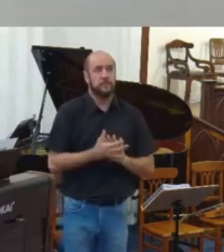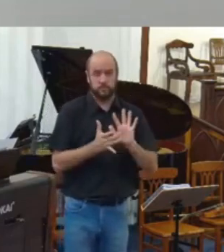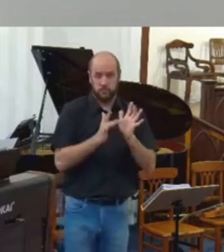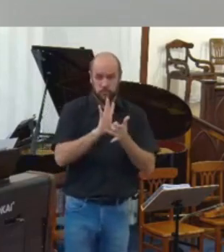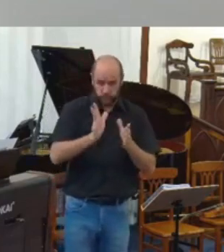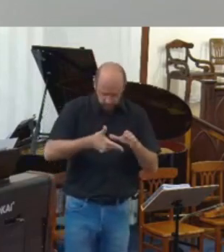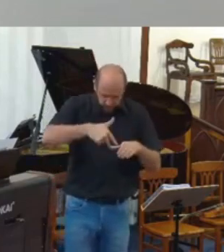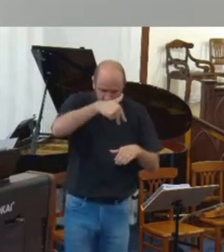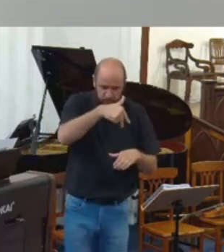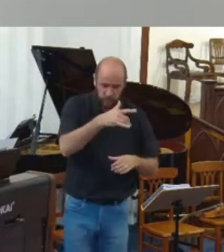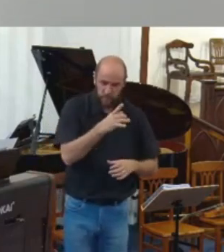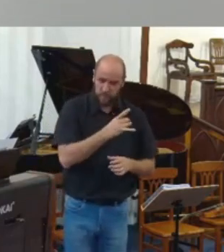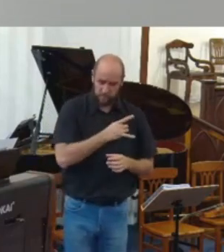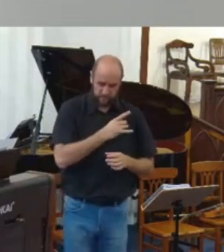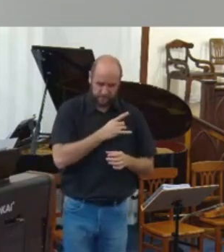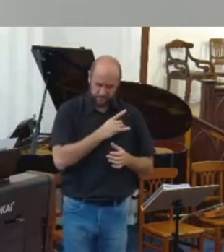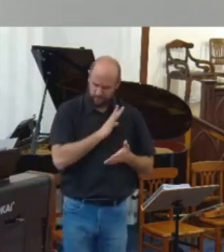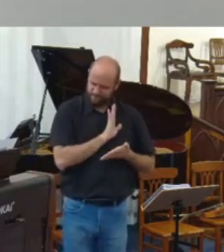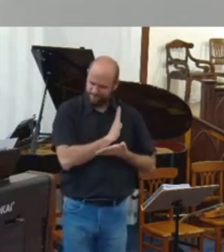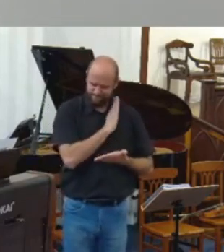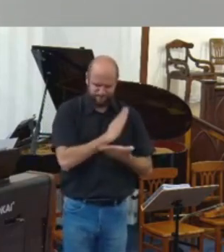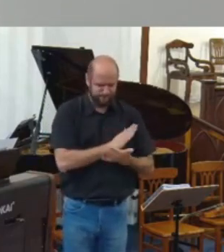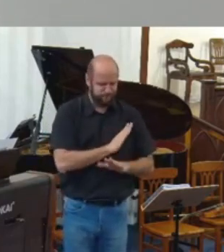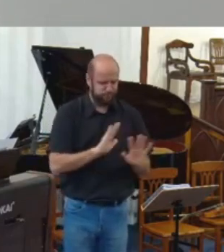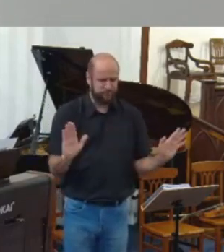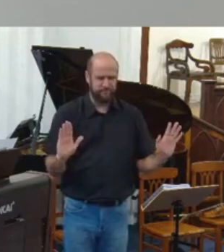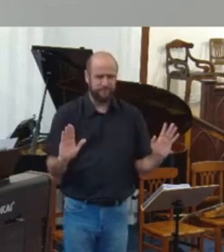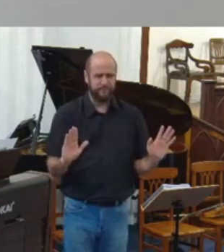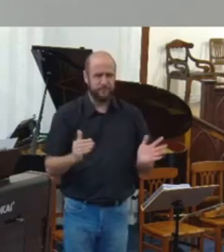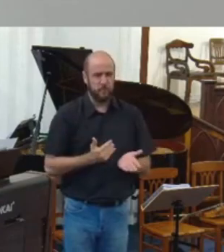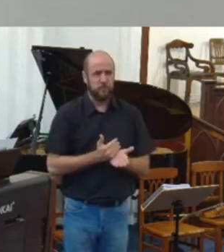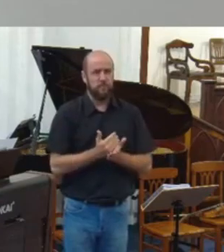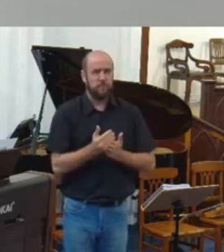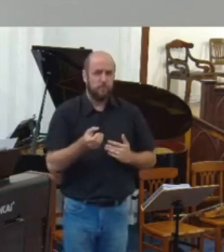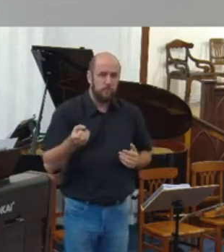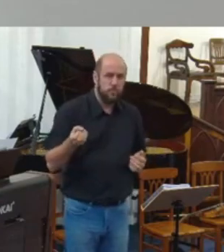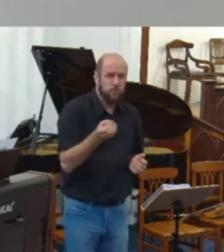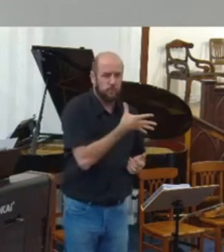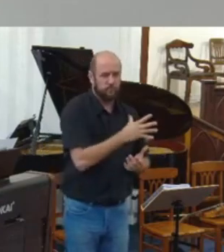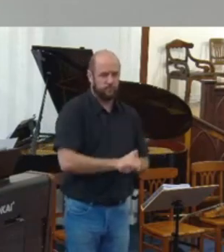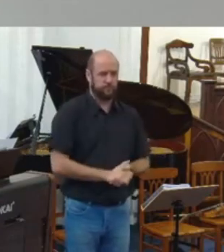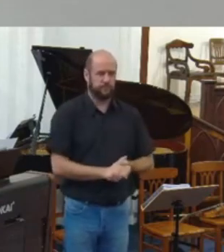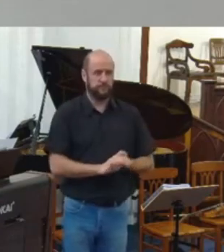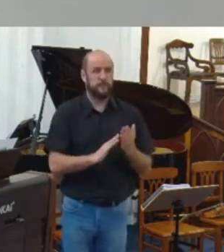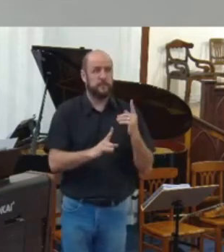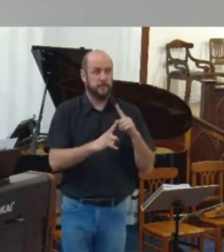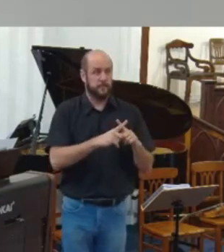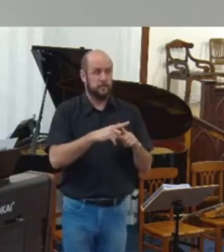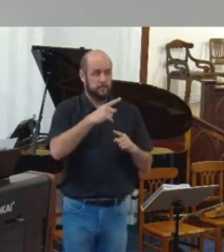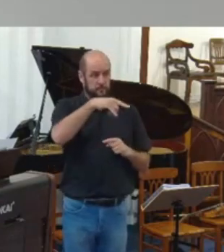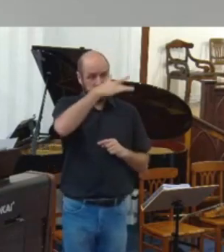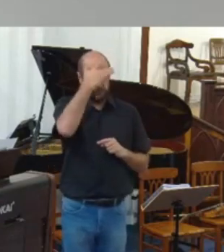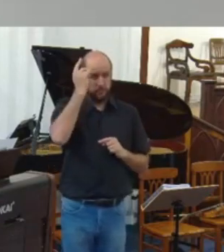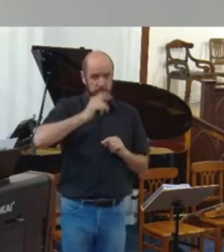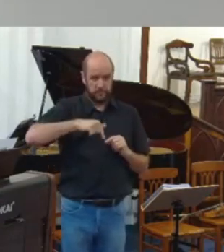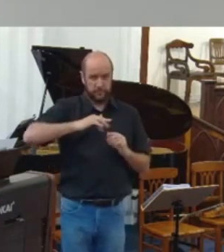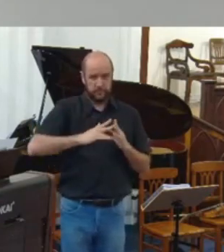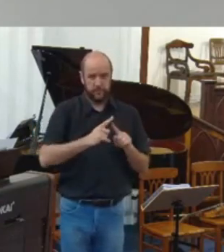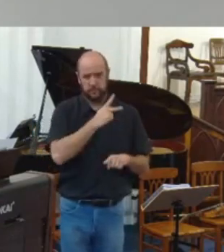estabelece um novo status. Você que é presbiteriano de mais tempo